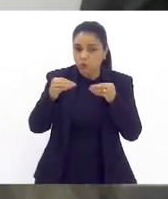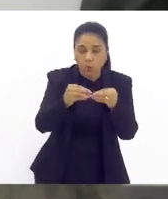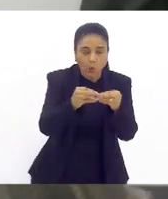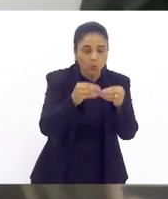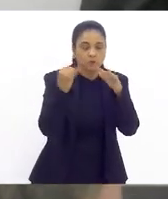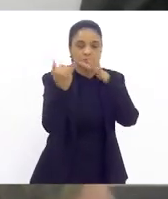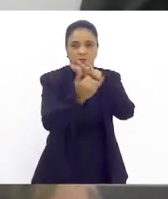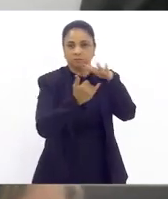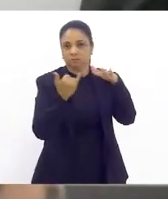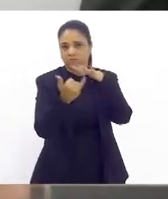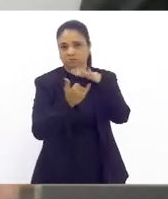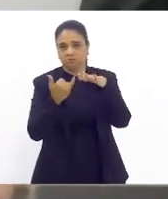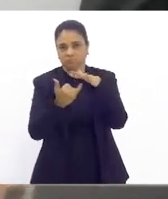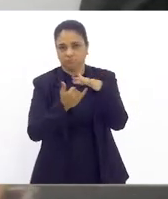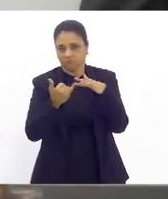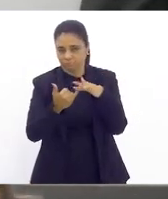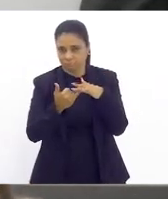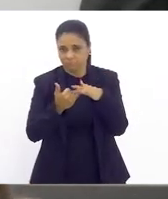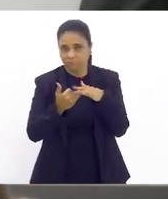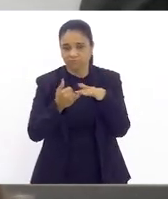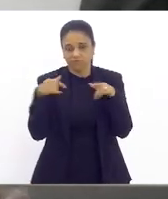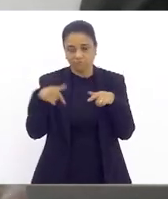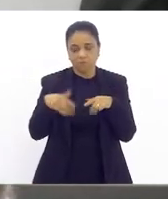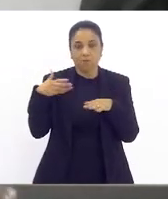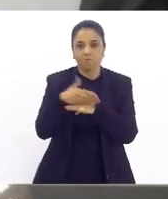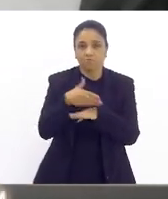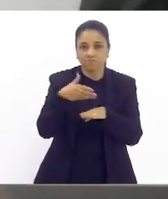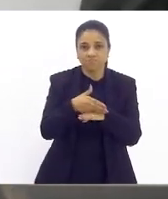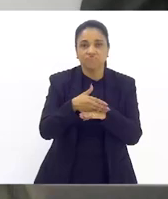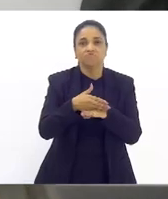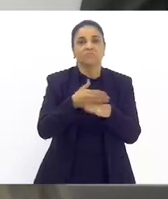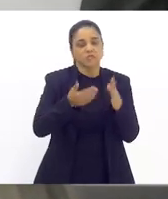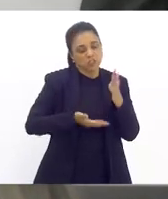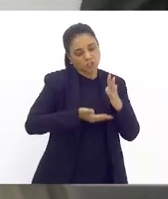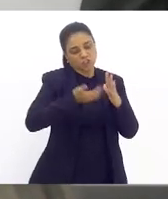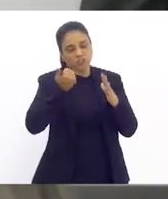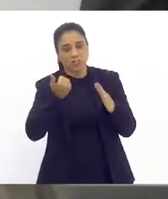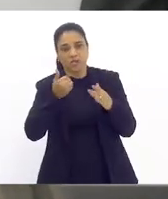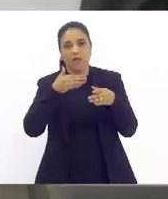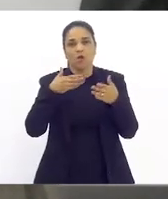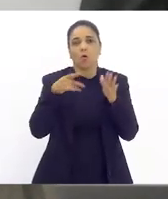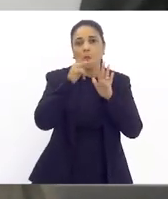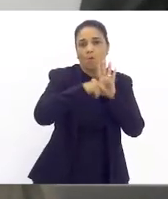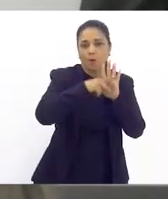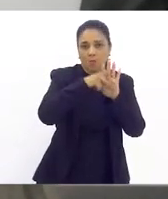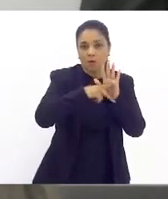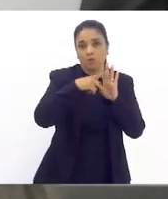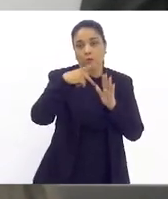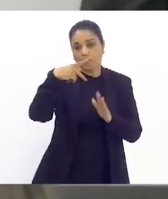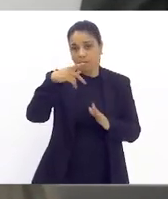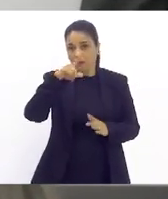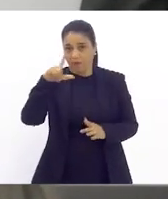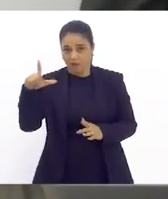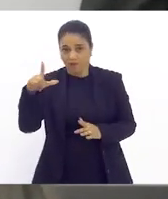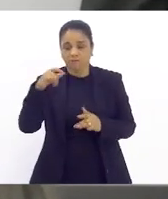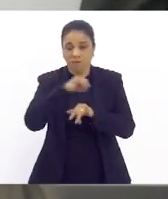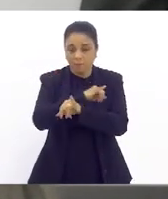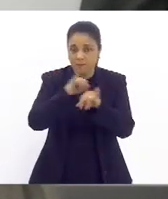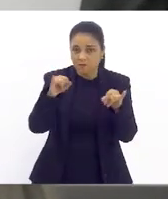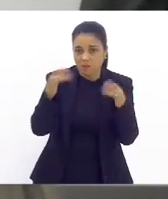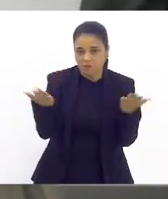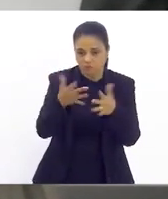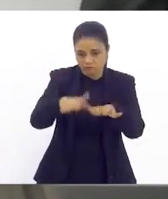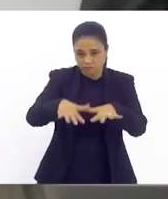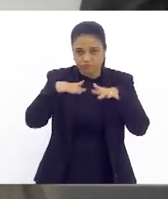entidades presentes é da serenidade nos arquivamento e na tramitação desse pé dessa mensagem do executivo nessa